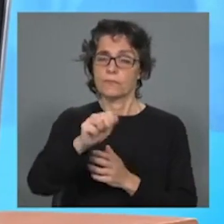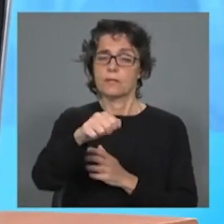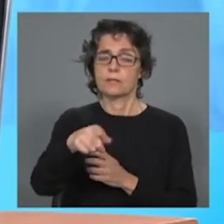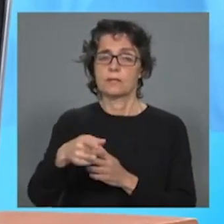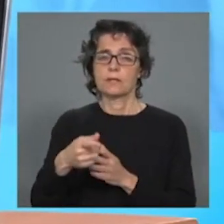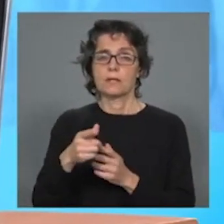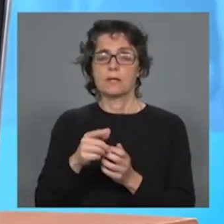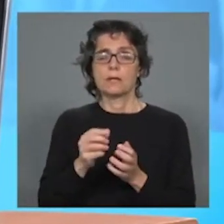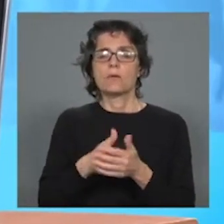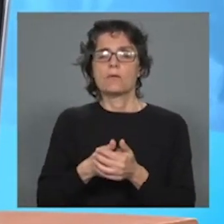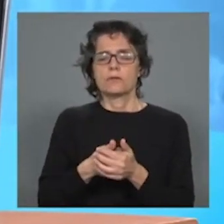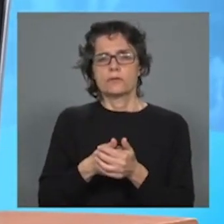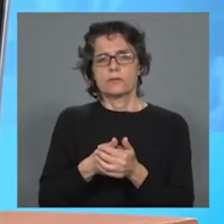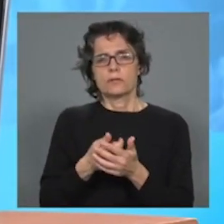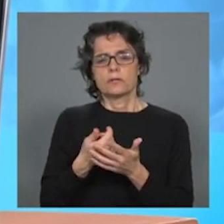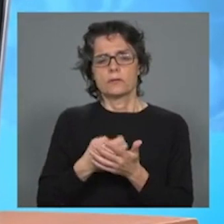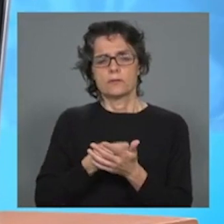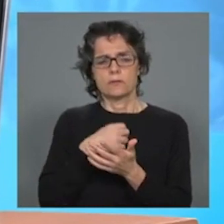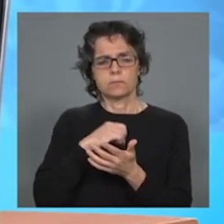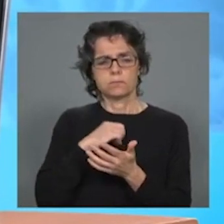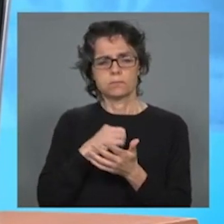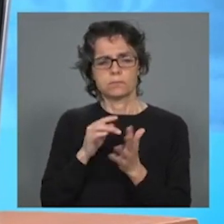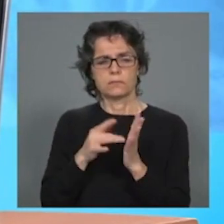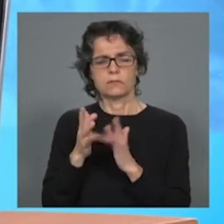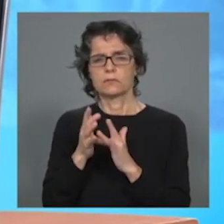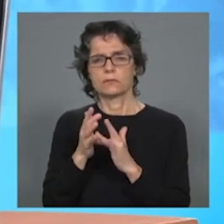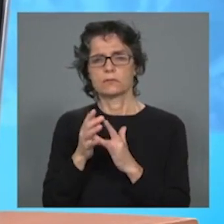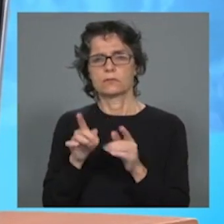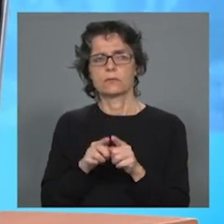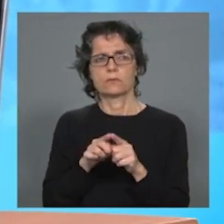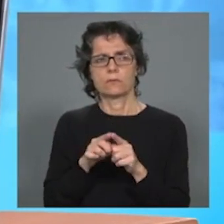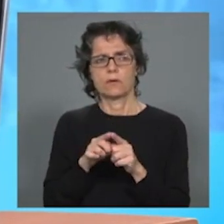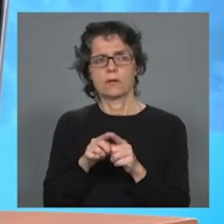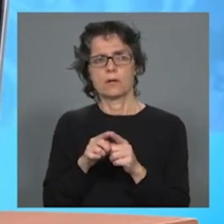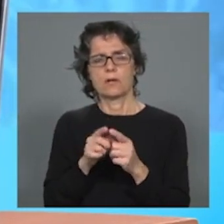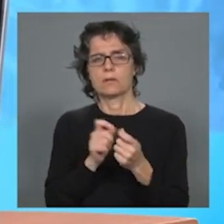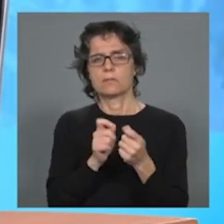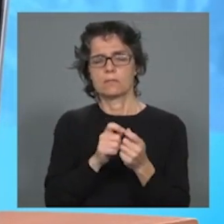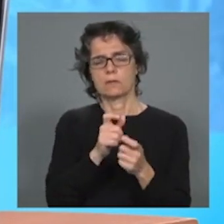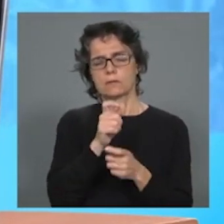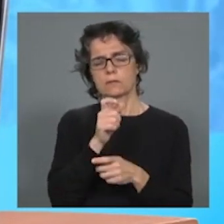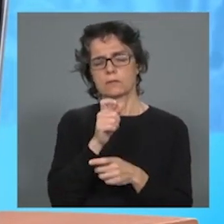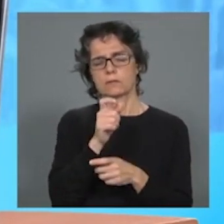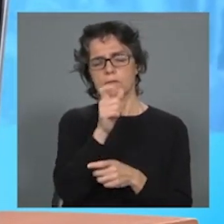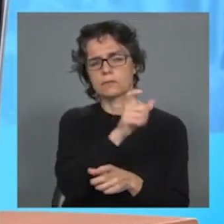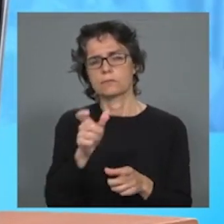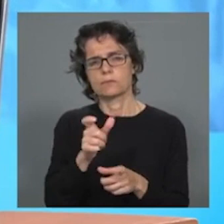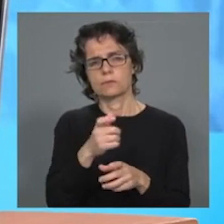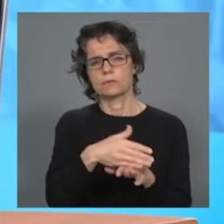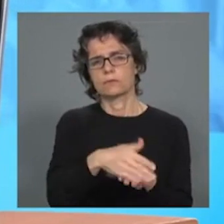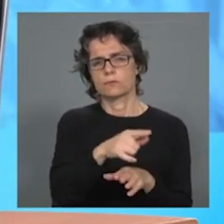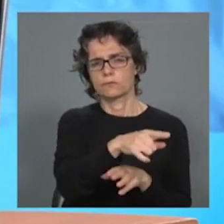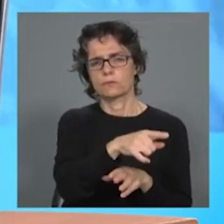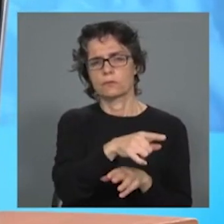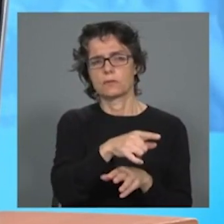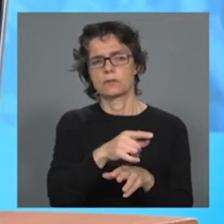do Evangelho, em que Jesus se identifica com esses em Mateus 25, não é? E é,